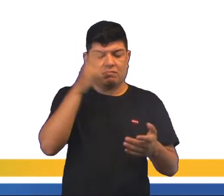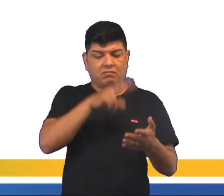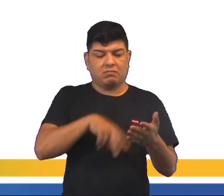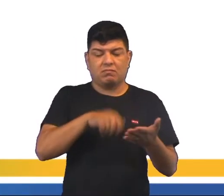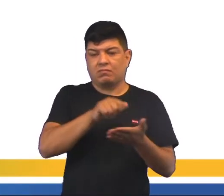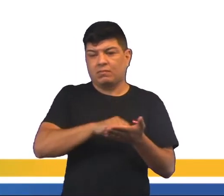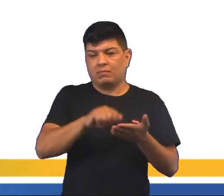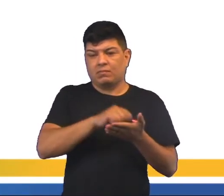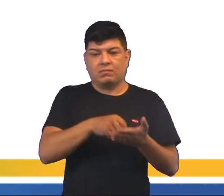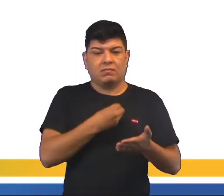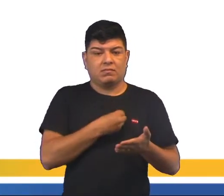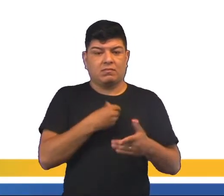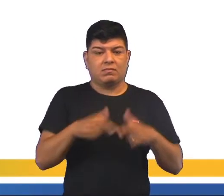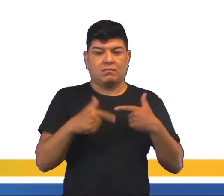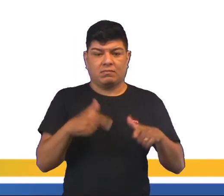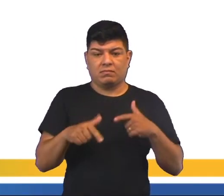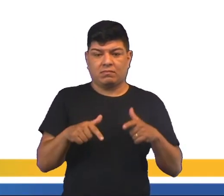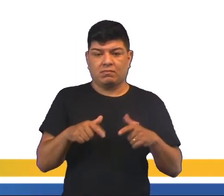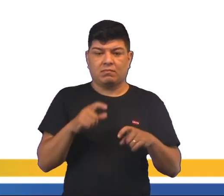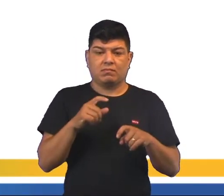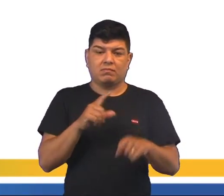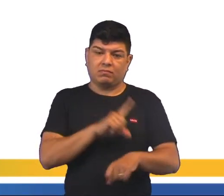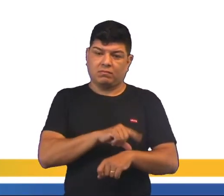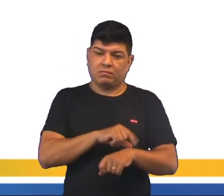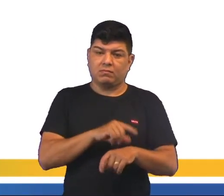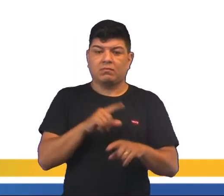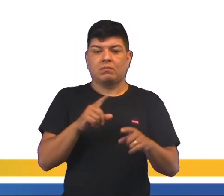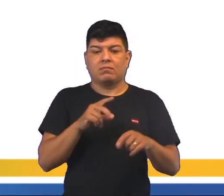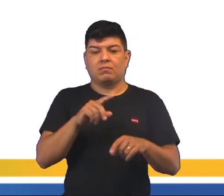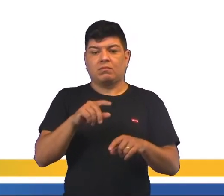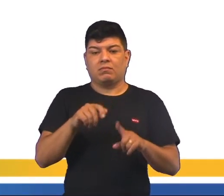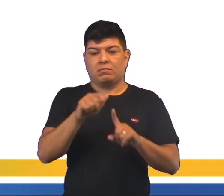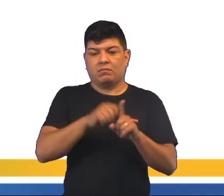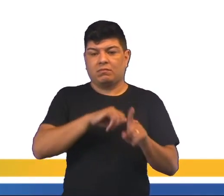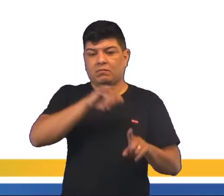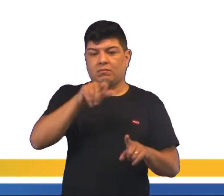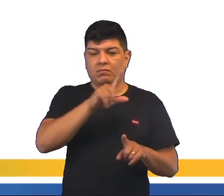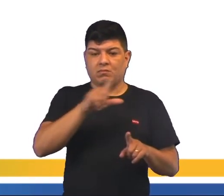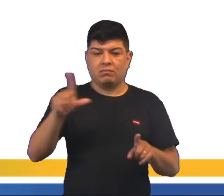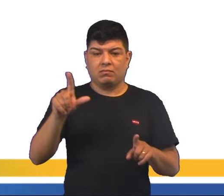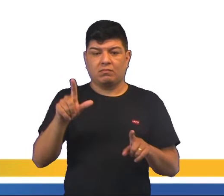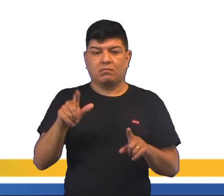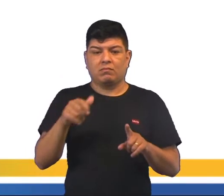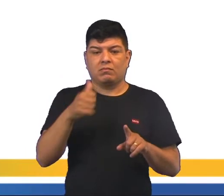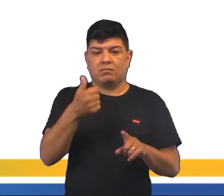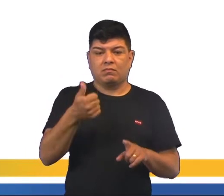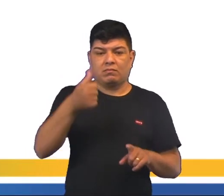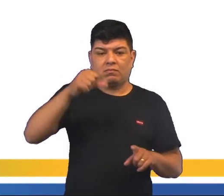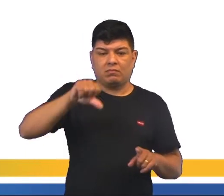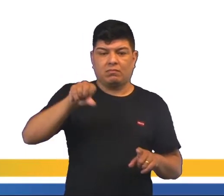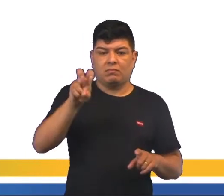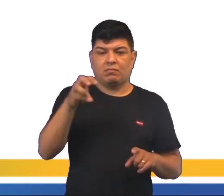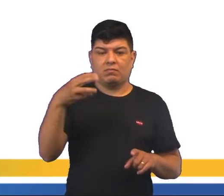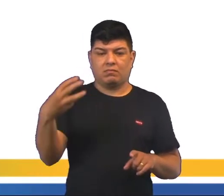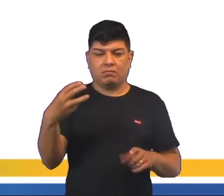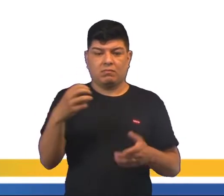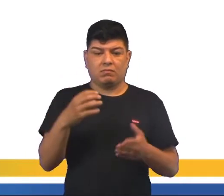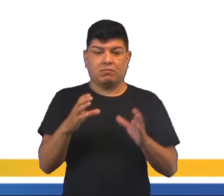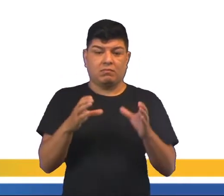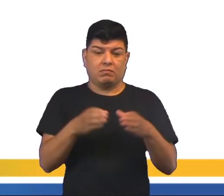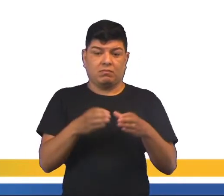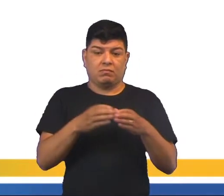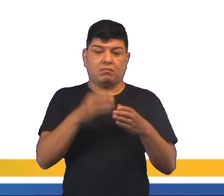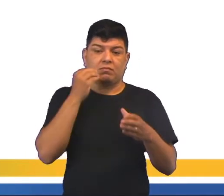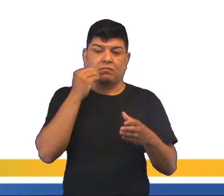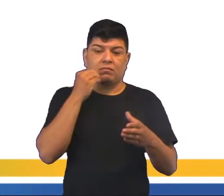e sobrevivia de empregos temporários. Em junho de 1953, um grupo de oposição liderado pelo Fidel Castro, né,